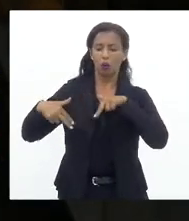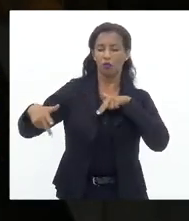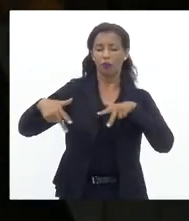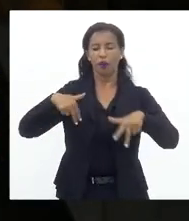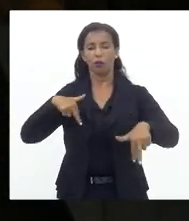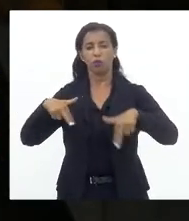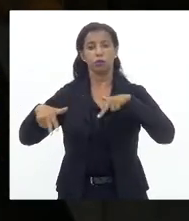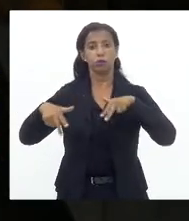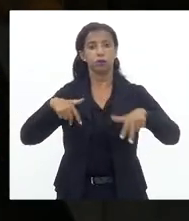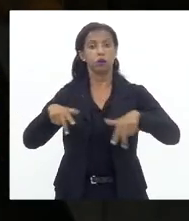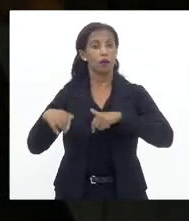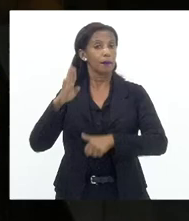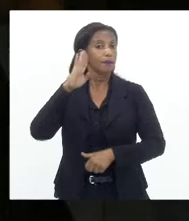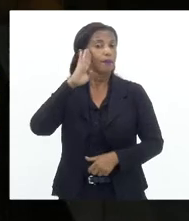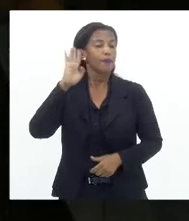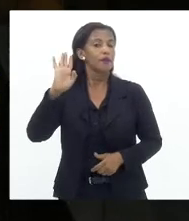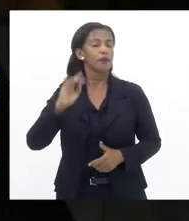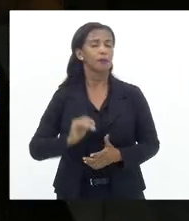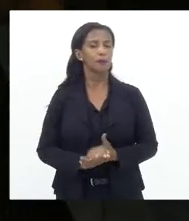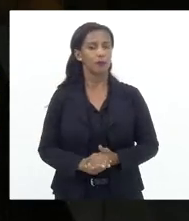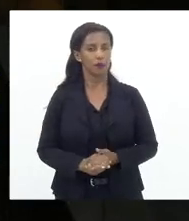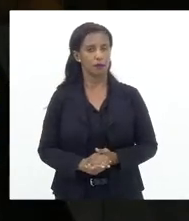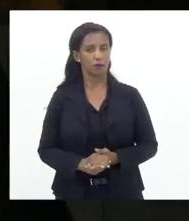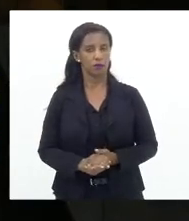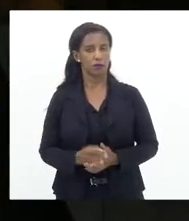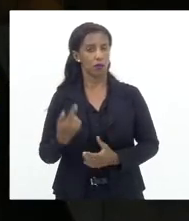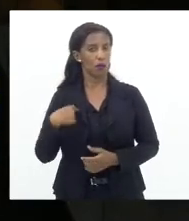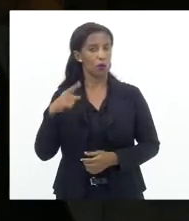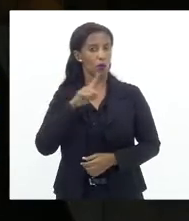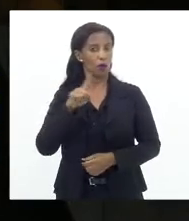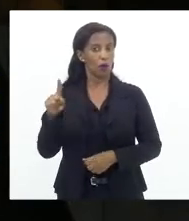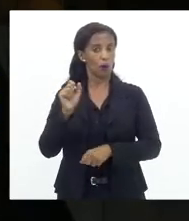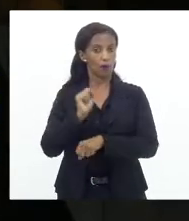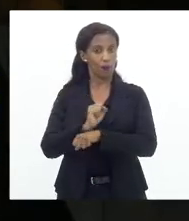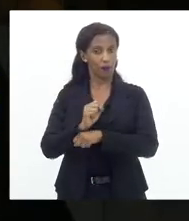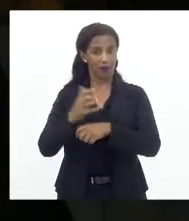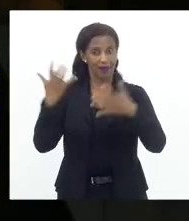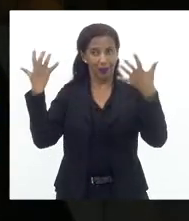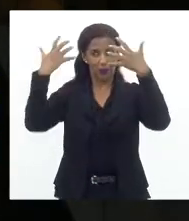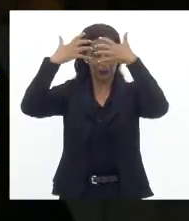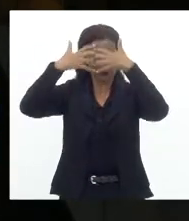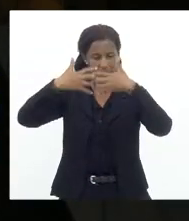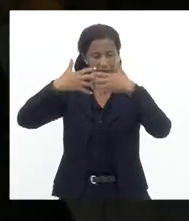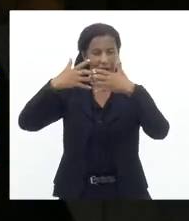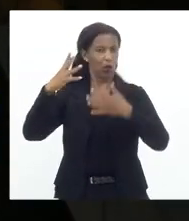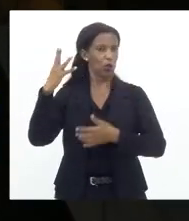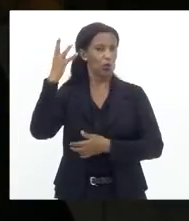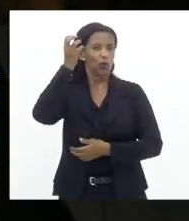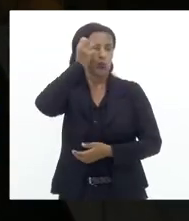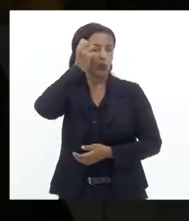e principalmente não deixei os meus neurônios dormirem